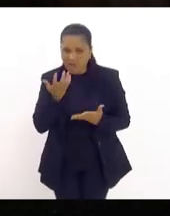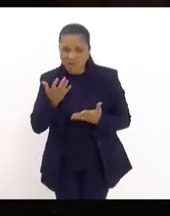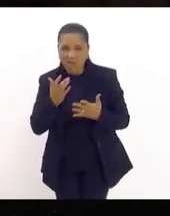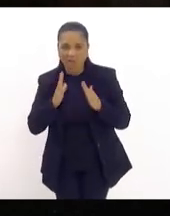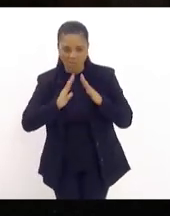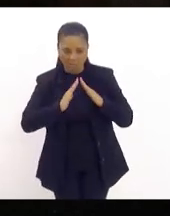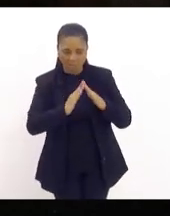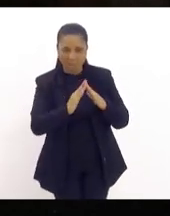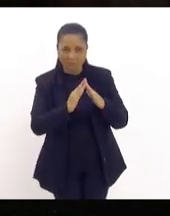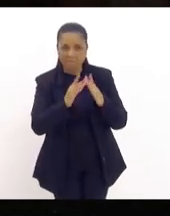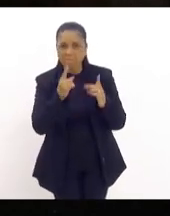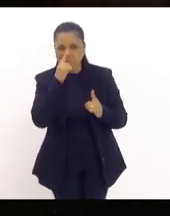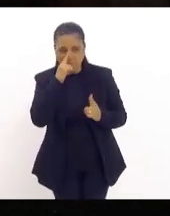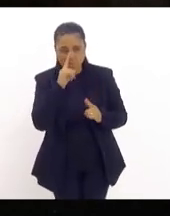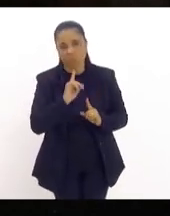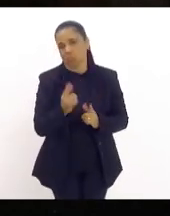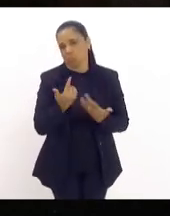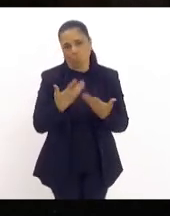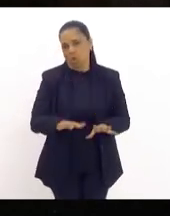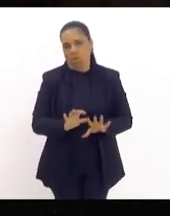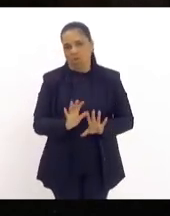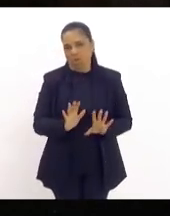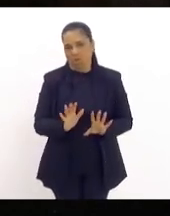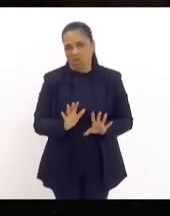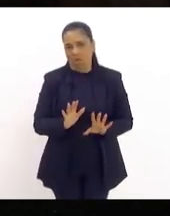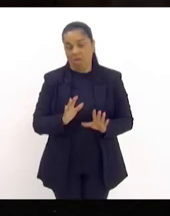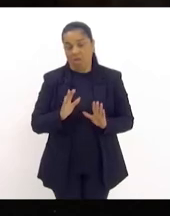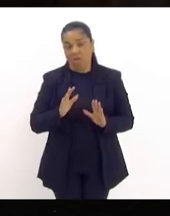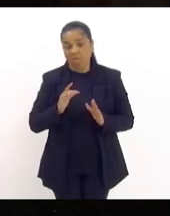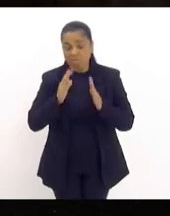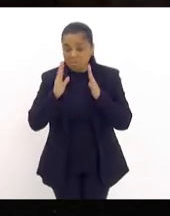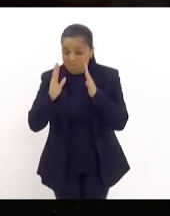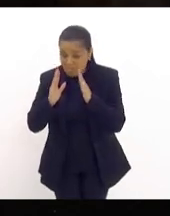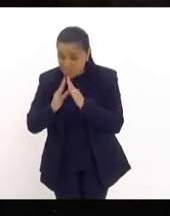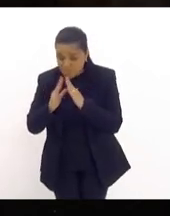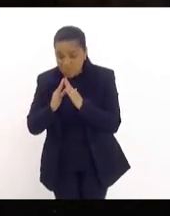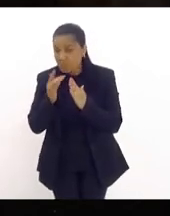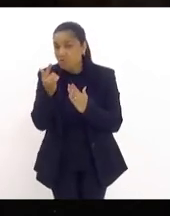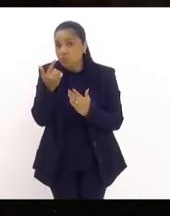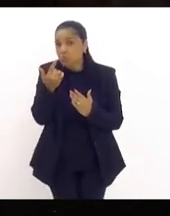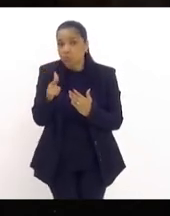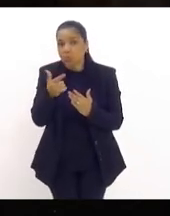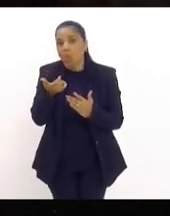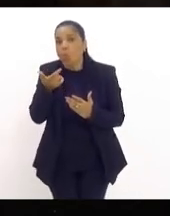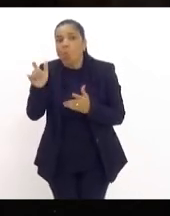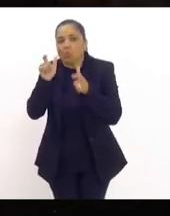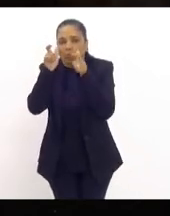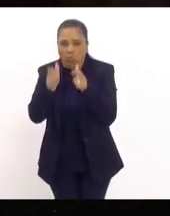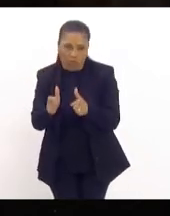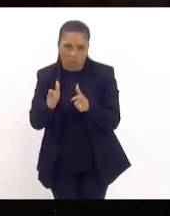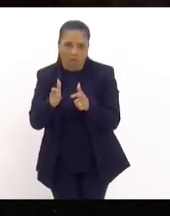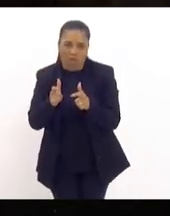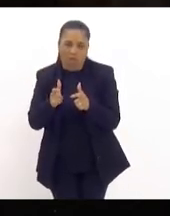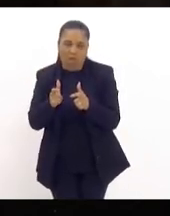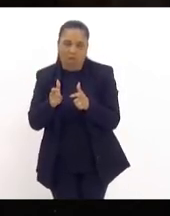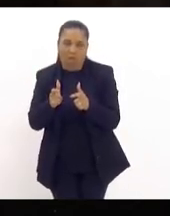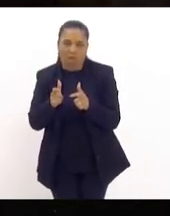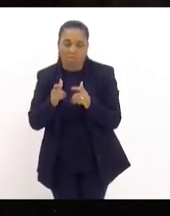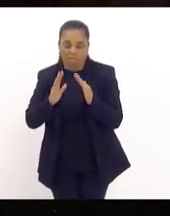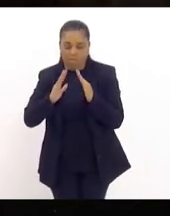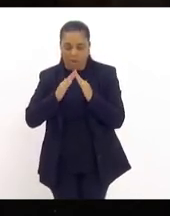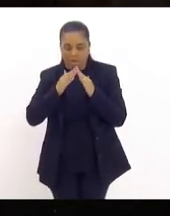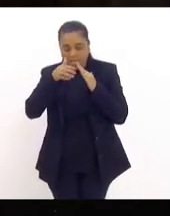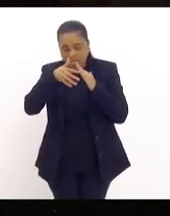porque quer. Mora porque não tem nenhuma perspectiva. E aí o cara é obrigado a morar num